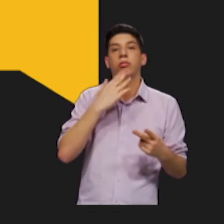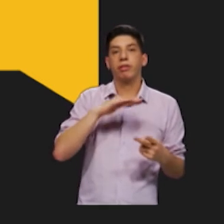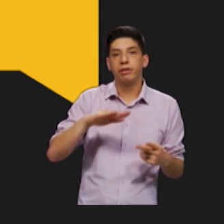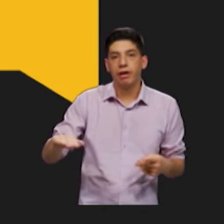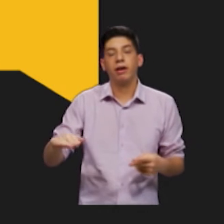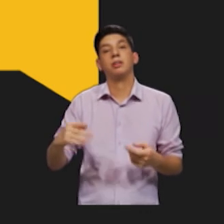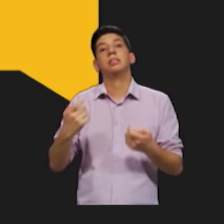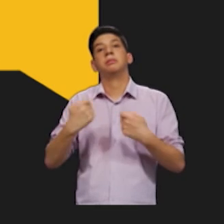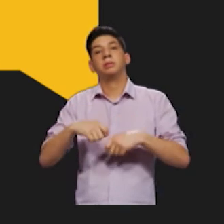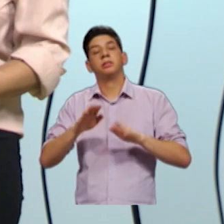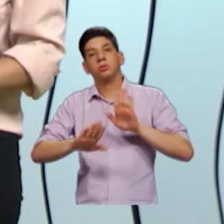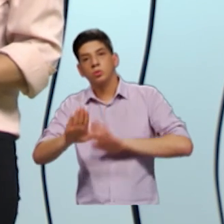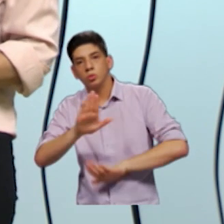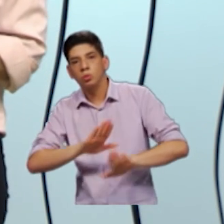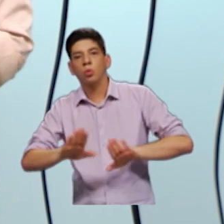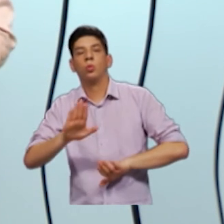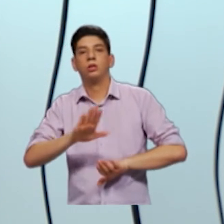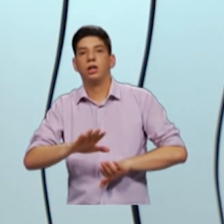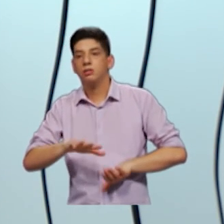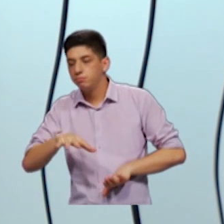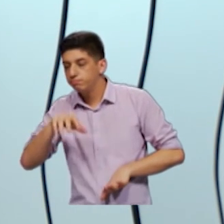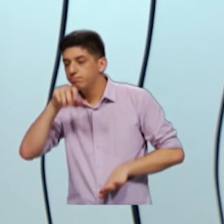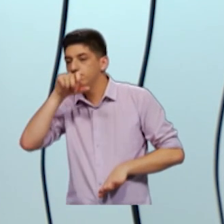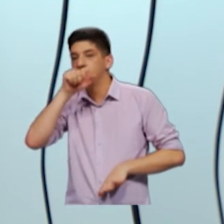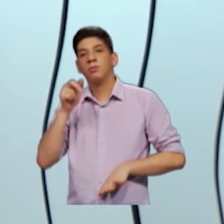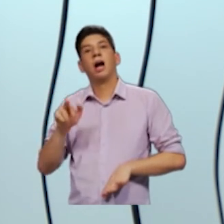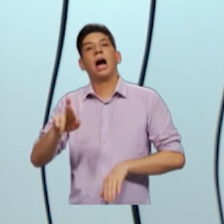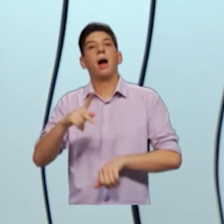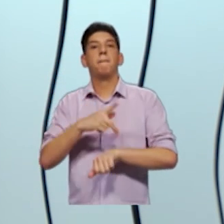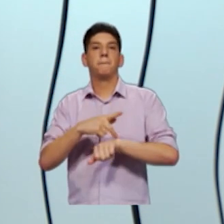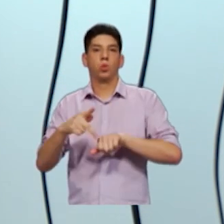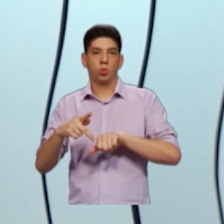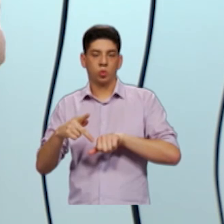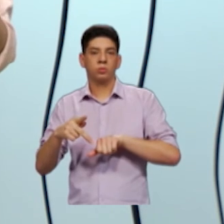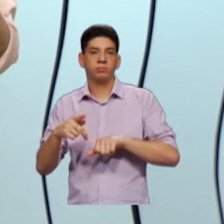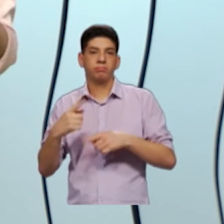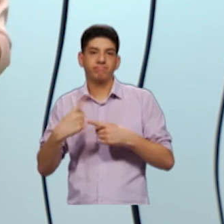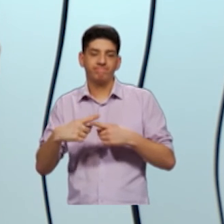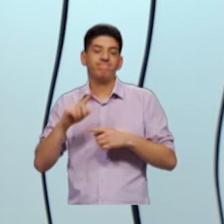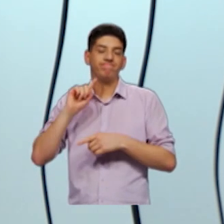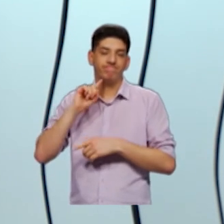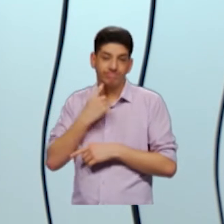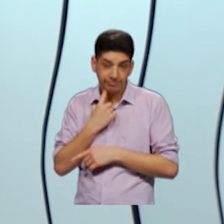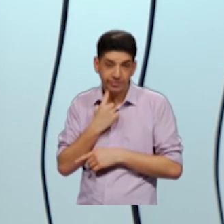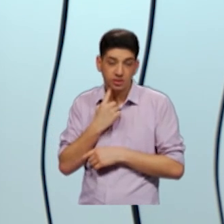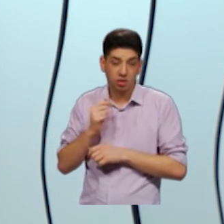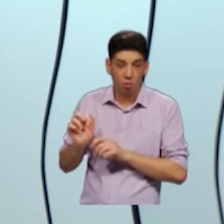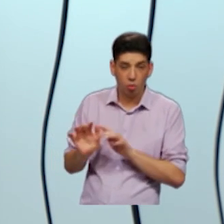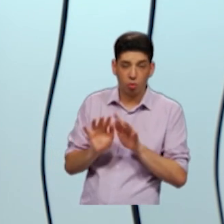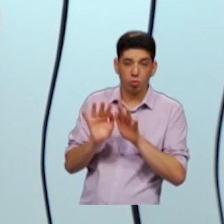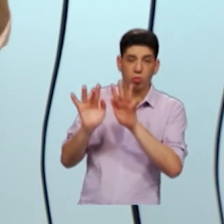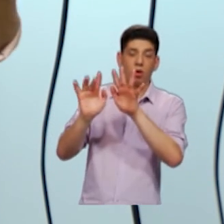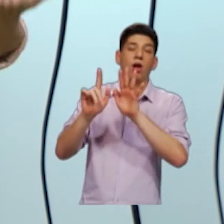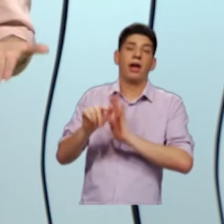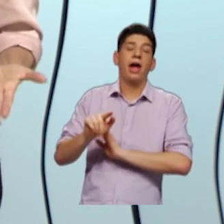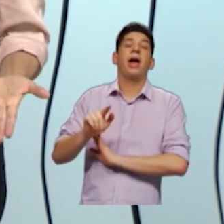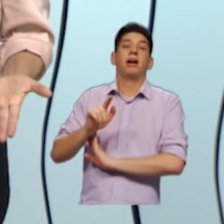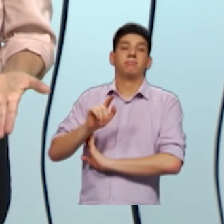que ter esse cuidado de respirar um ar puro, porque a poluição ela é grave, ela traz